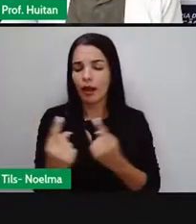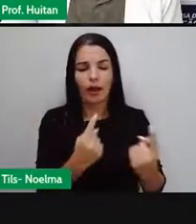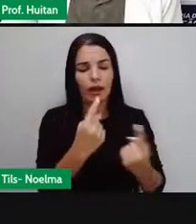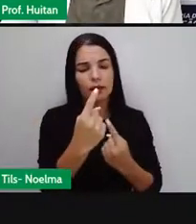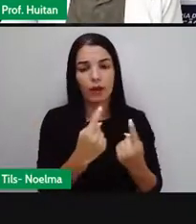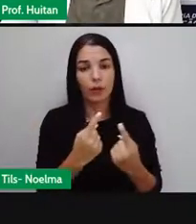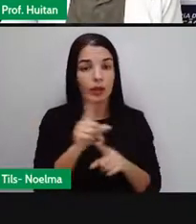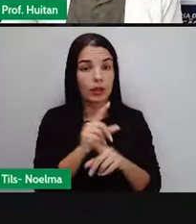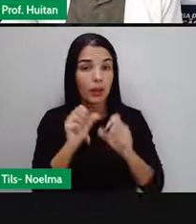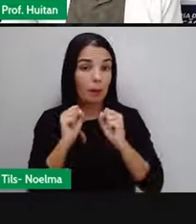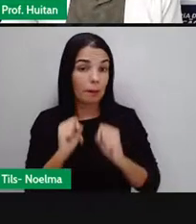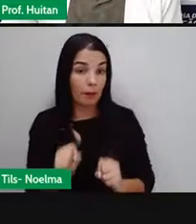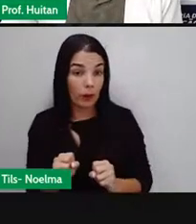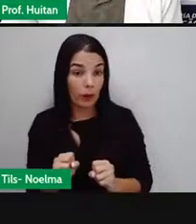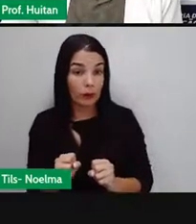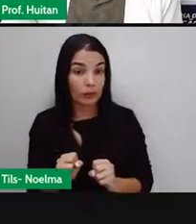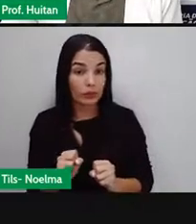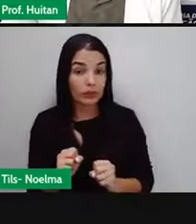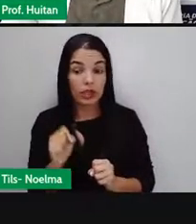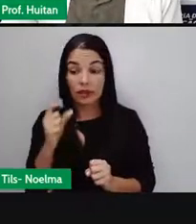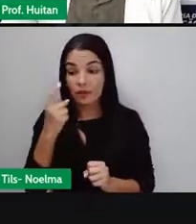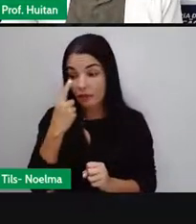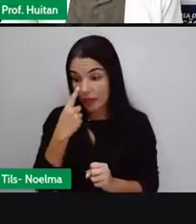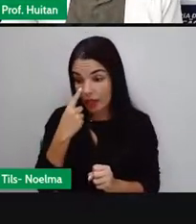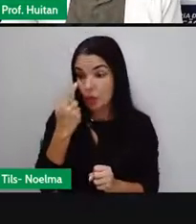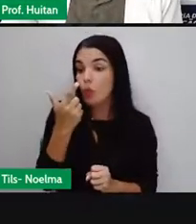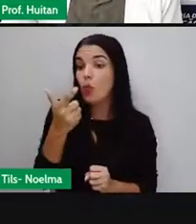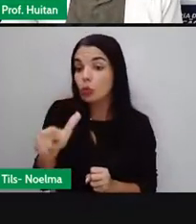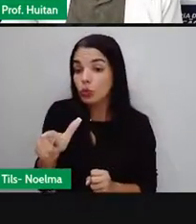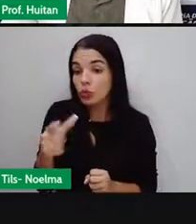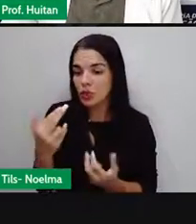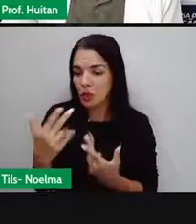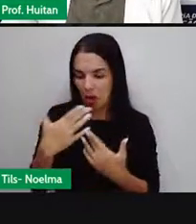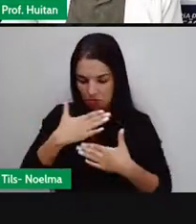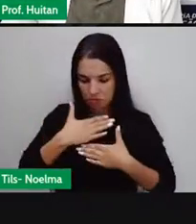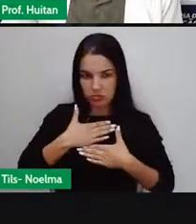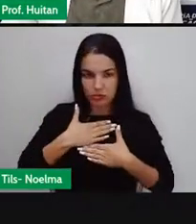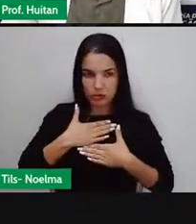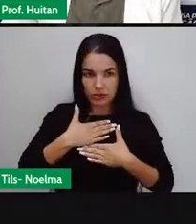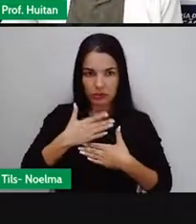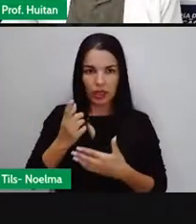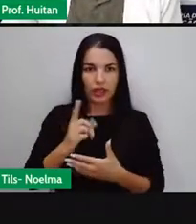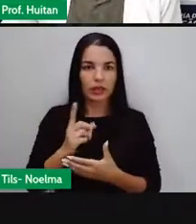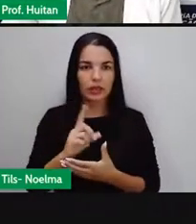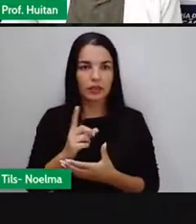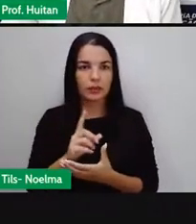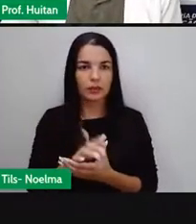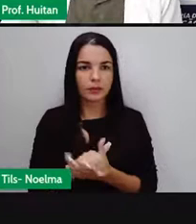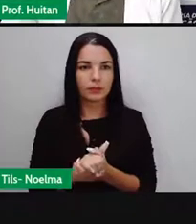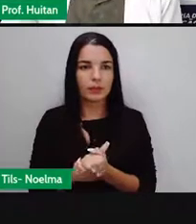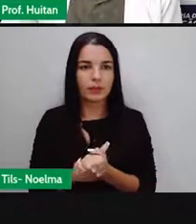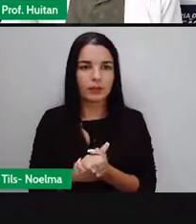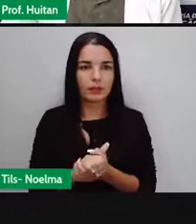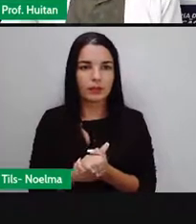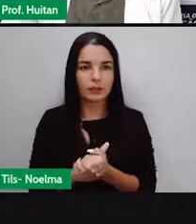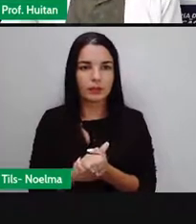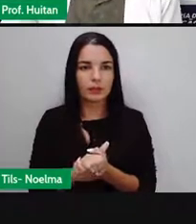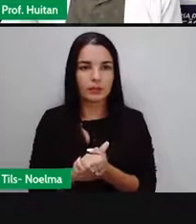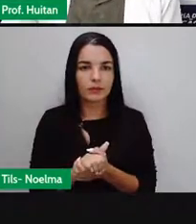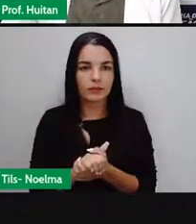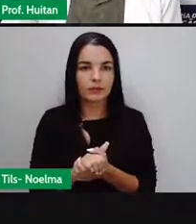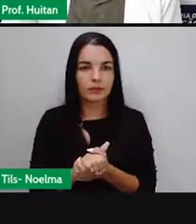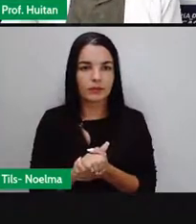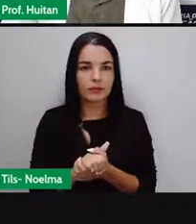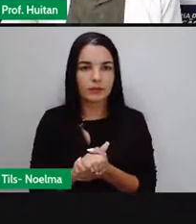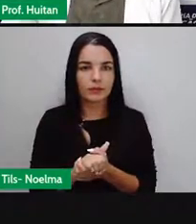os outros a partir de nós. Então, meu Deus, hoje eu estou perdido. Hoje eu estou tenso.